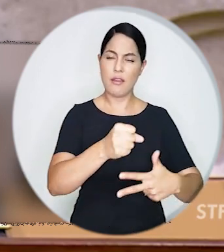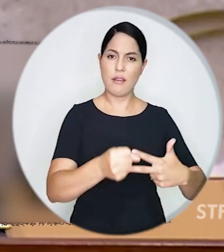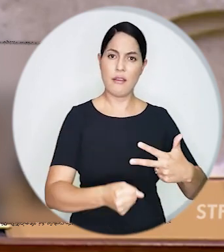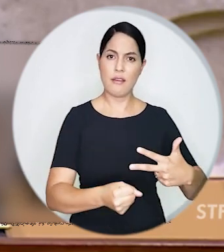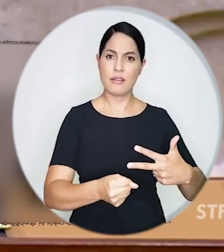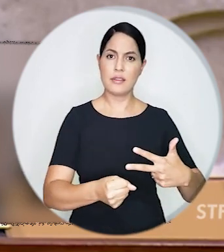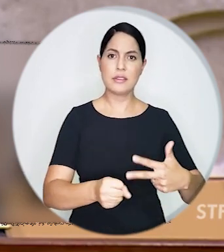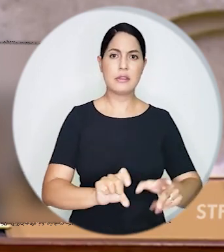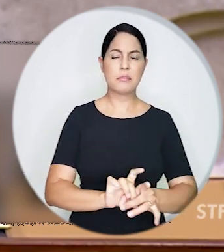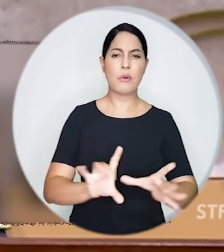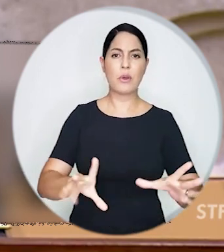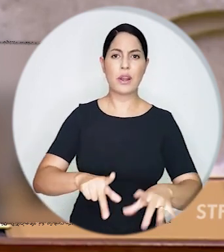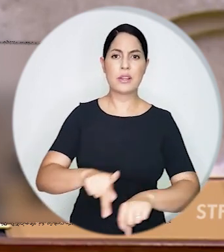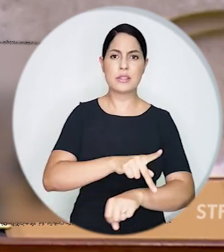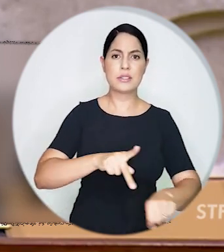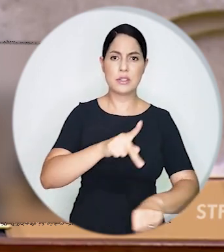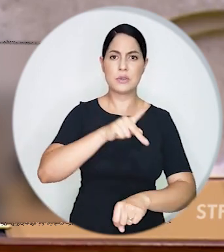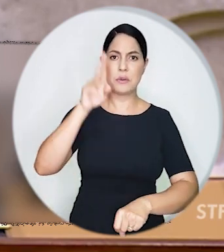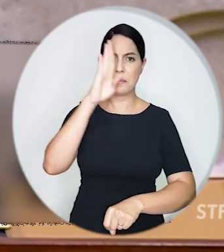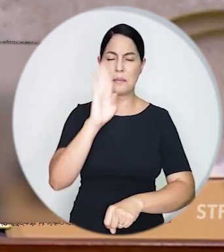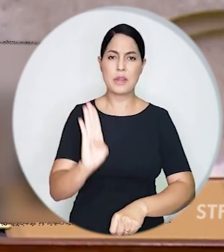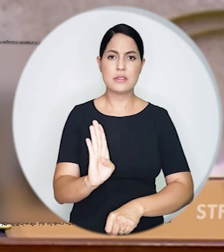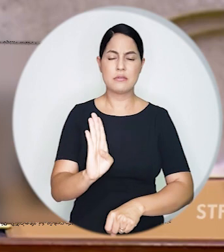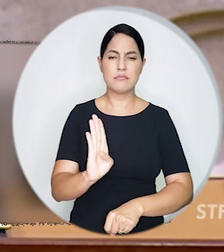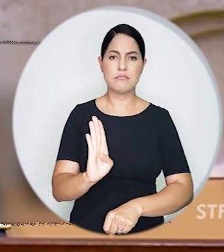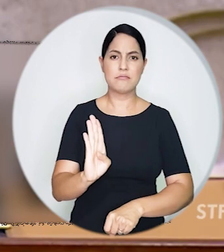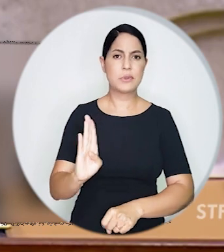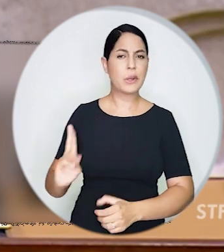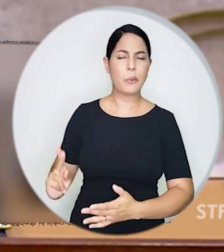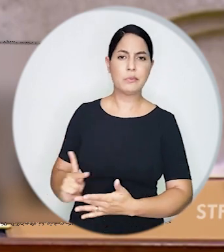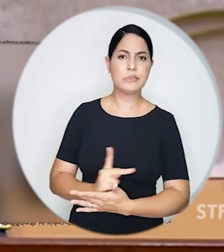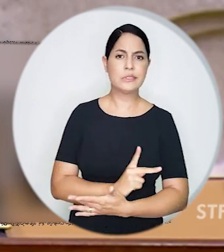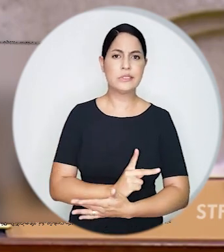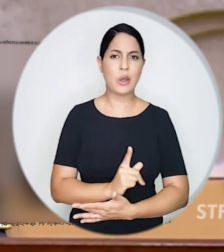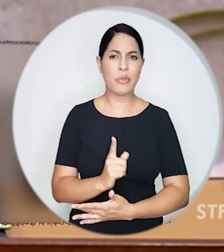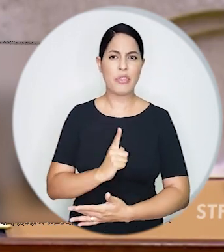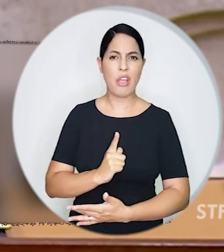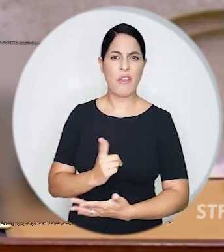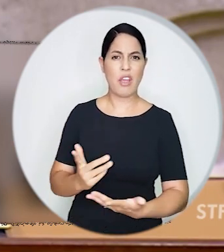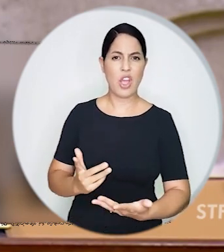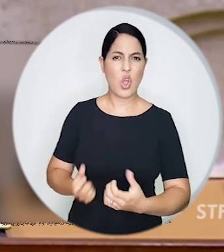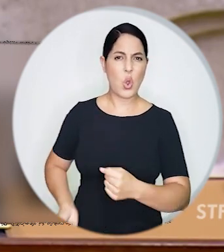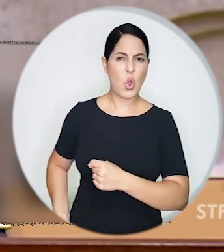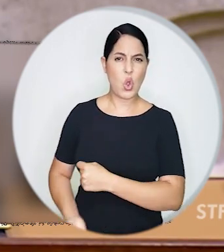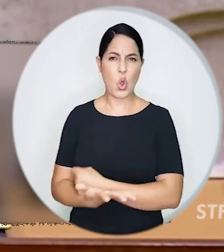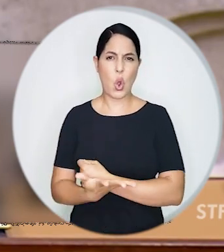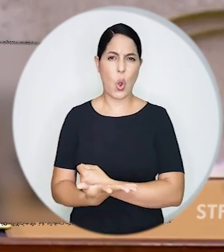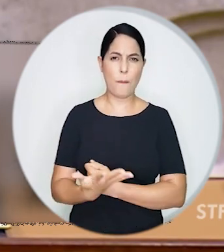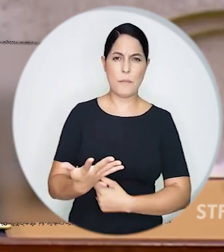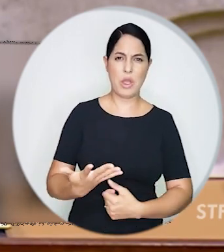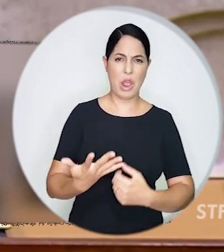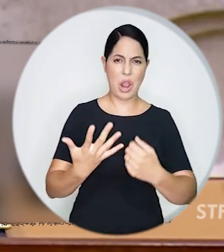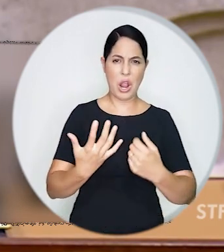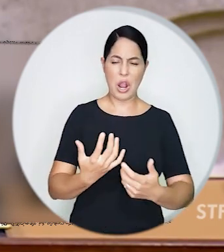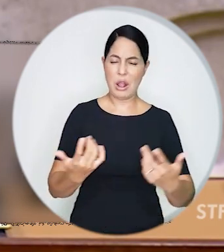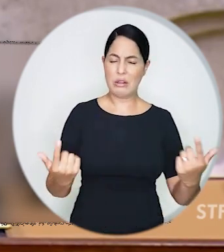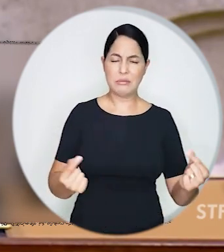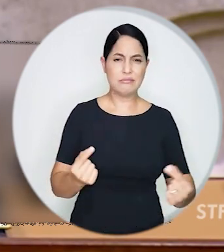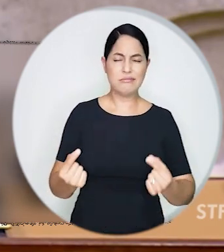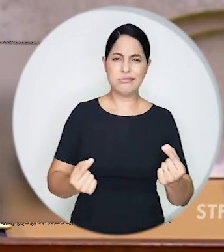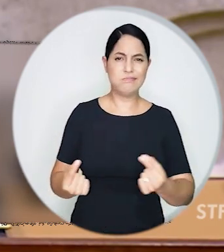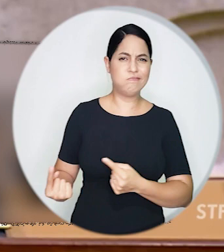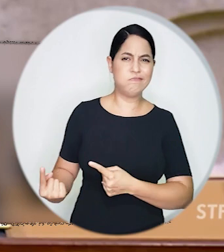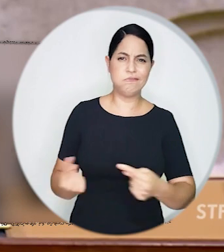3 pilares da democracia brasileira, foram alvo de ataque golpista e